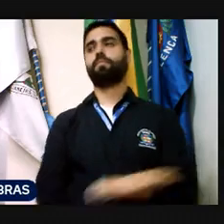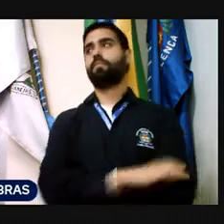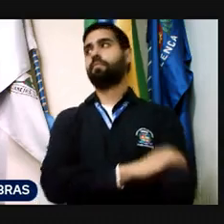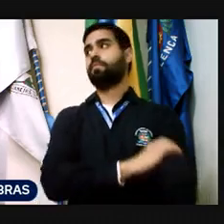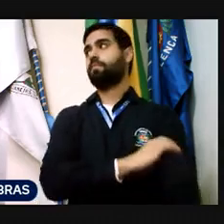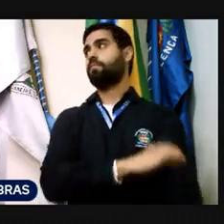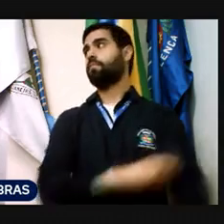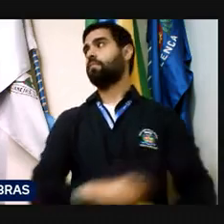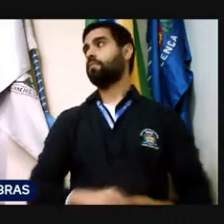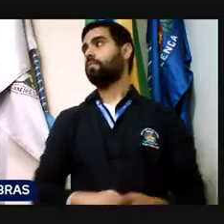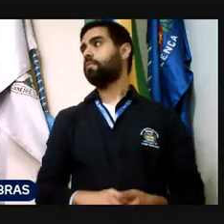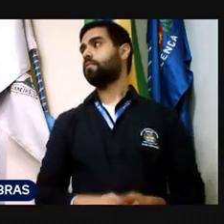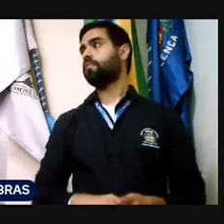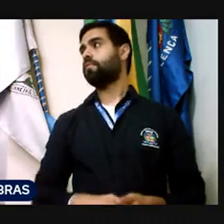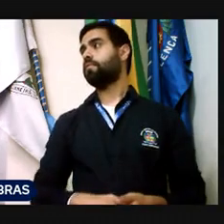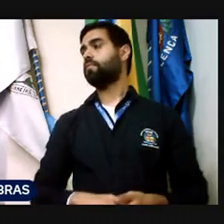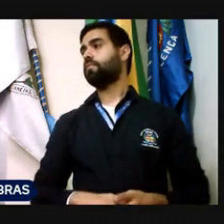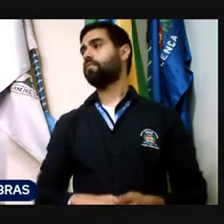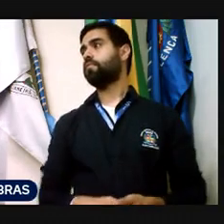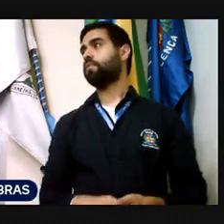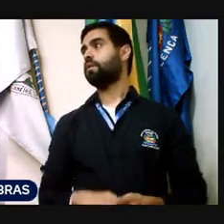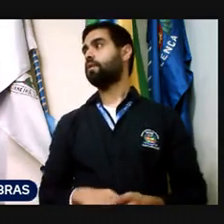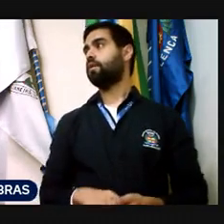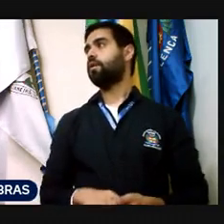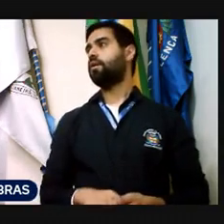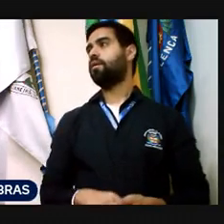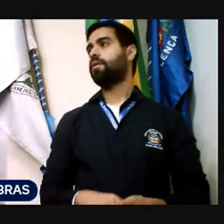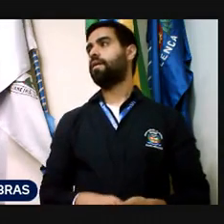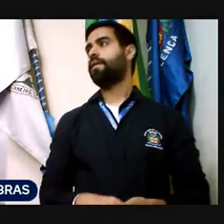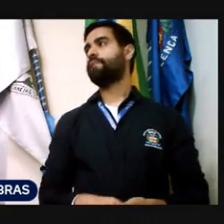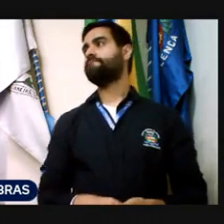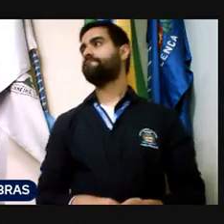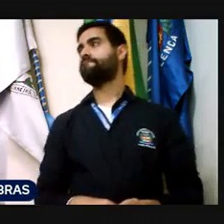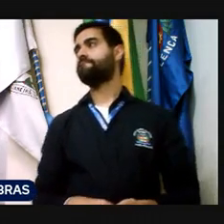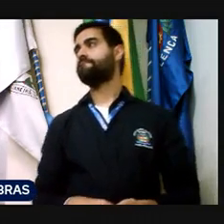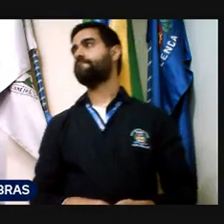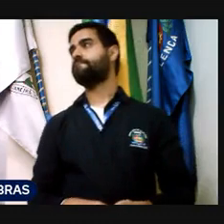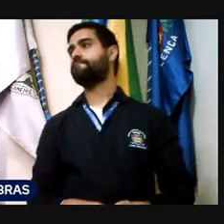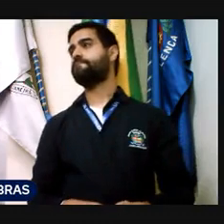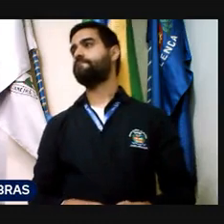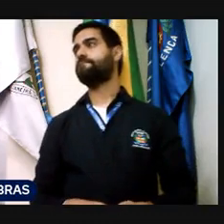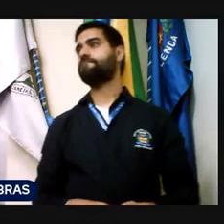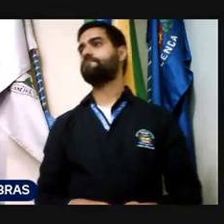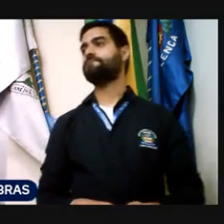Solicito ao autor aprovado, que o senhor possa assinar. Obrigado.